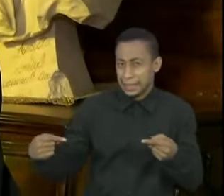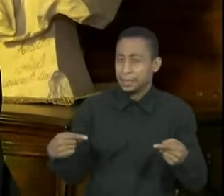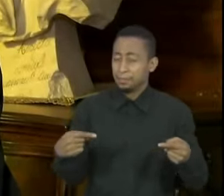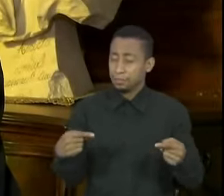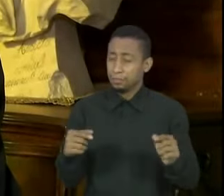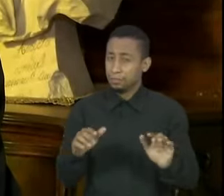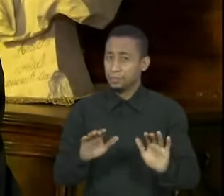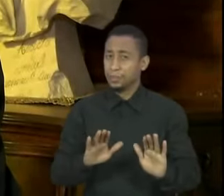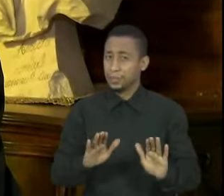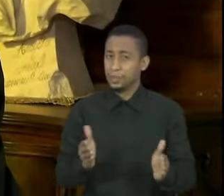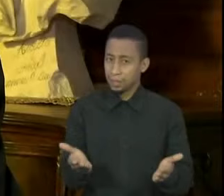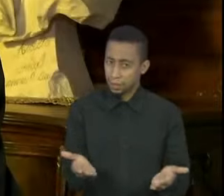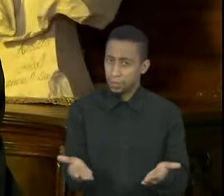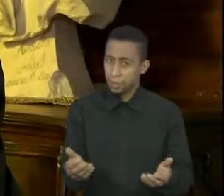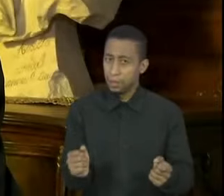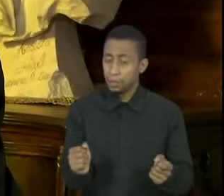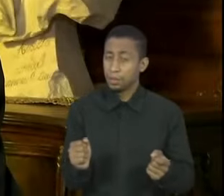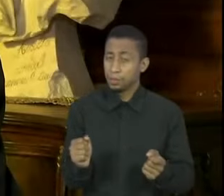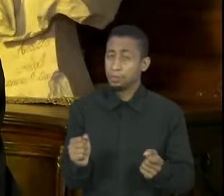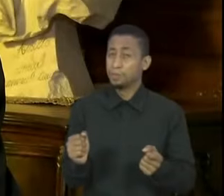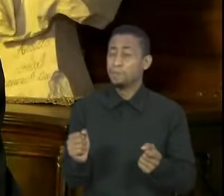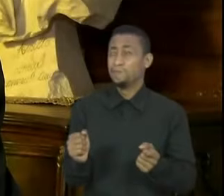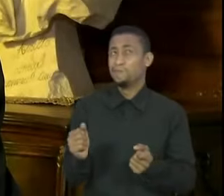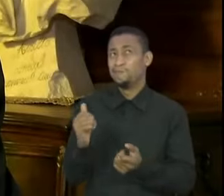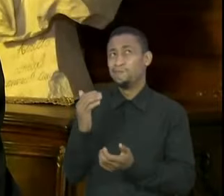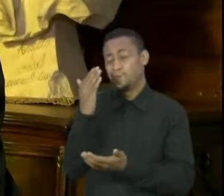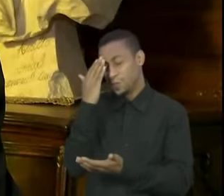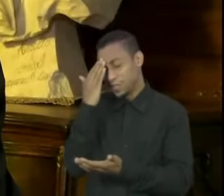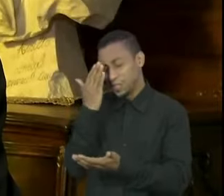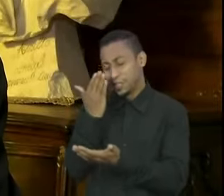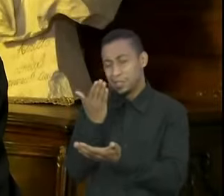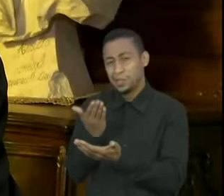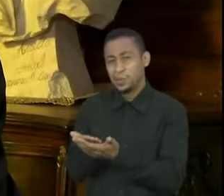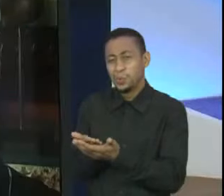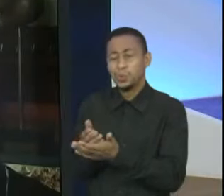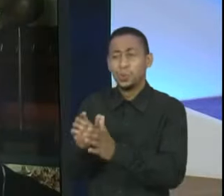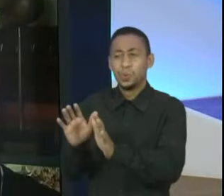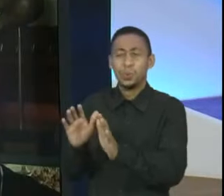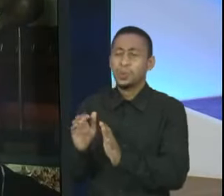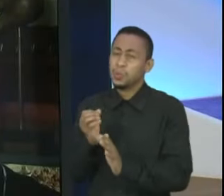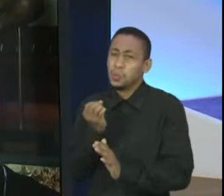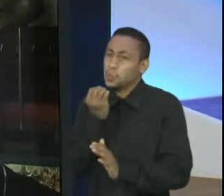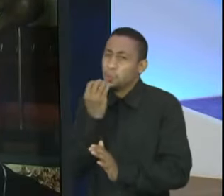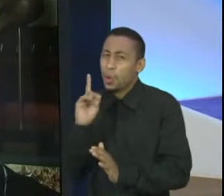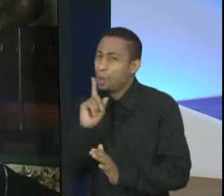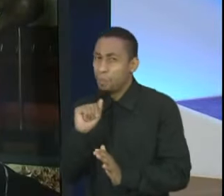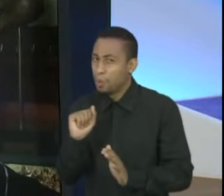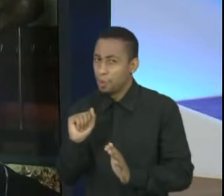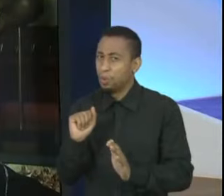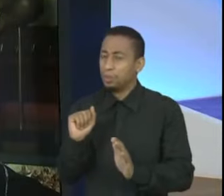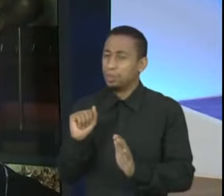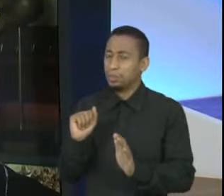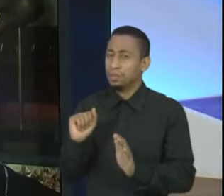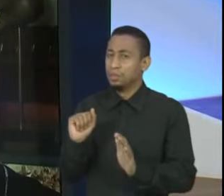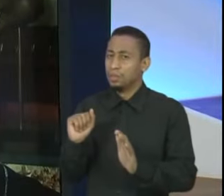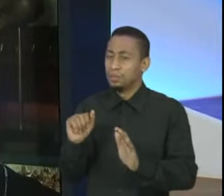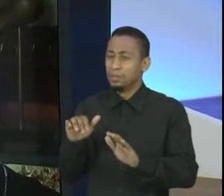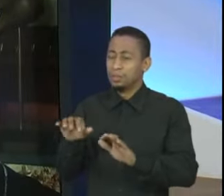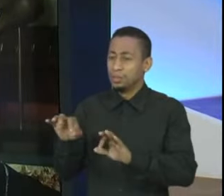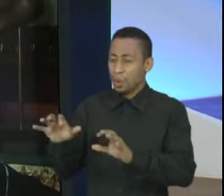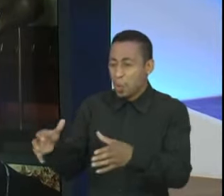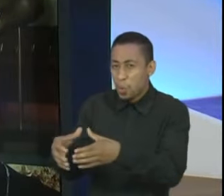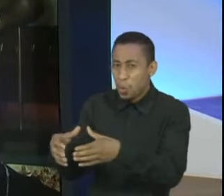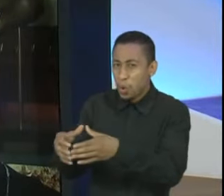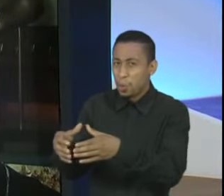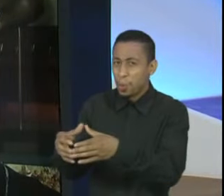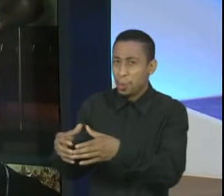agora eu acredito que não é não se deve exagerar também na importância nesse